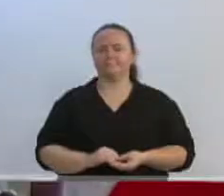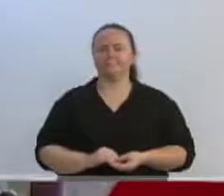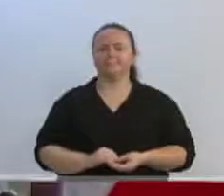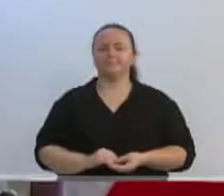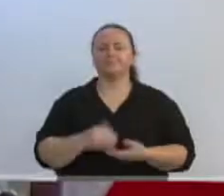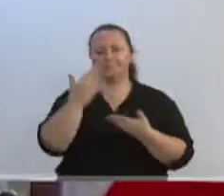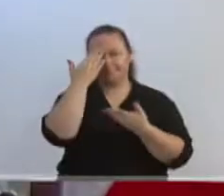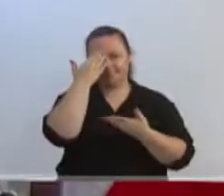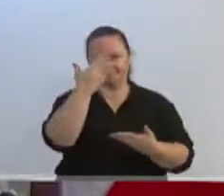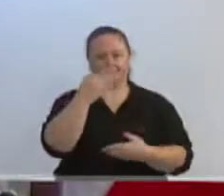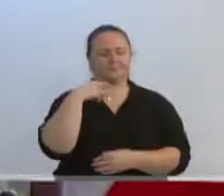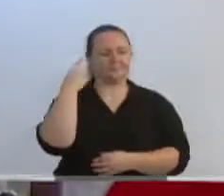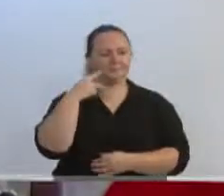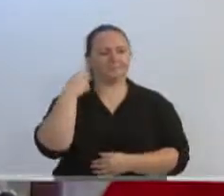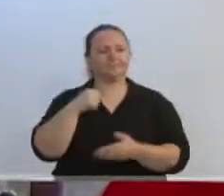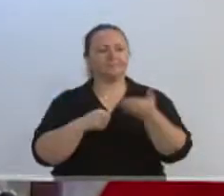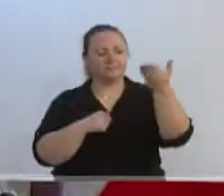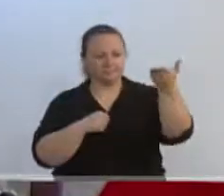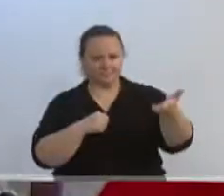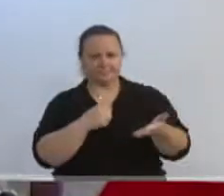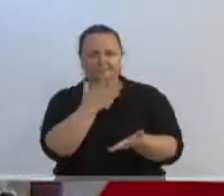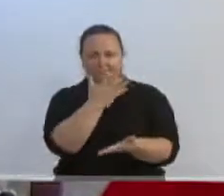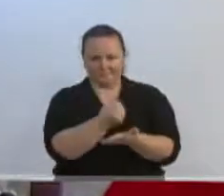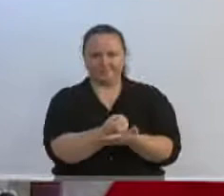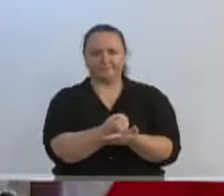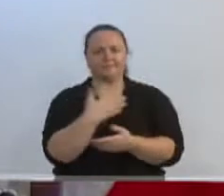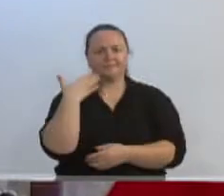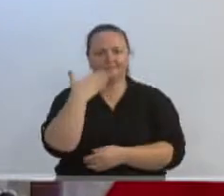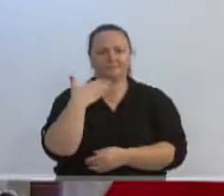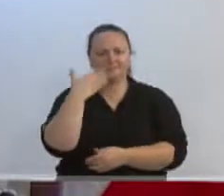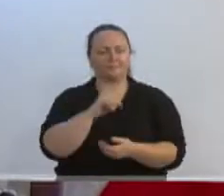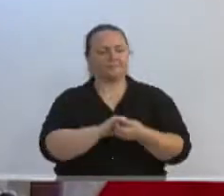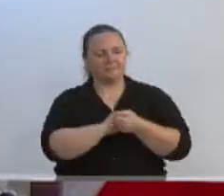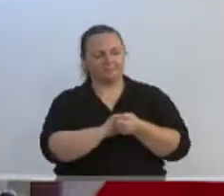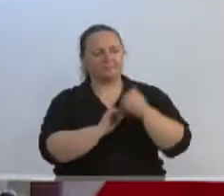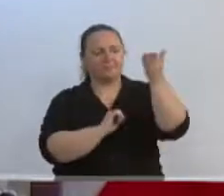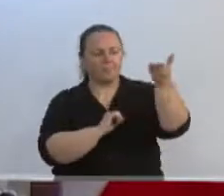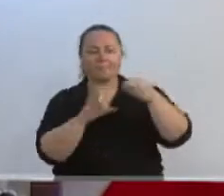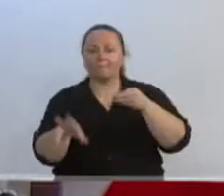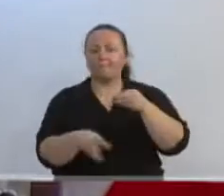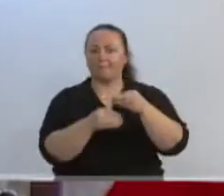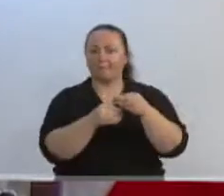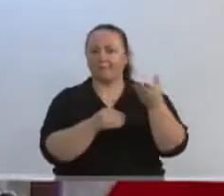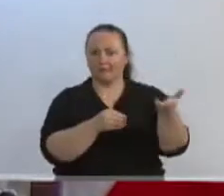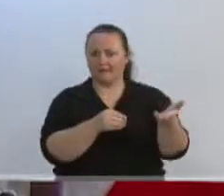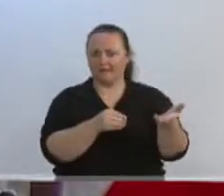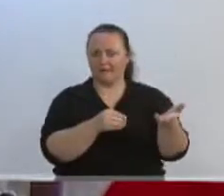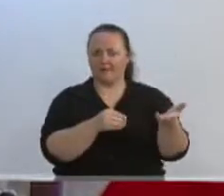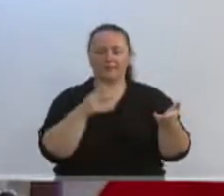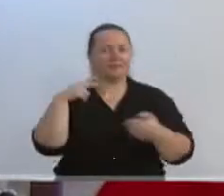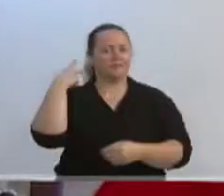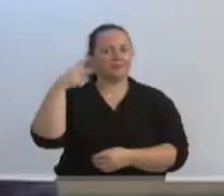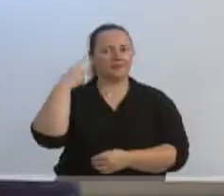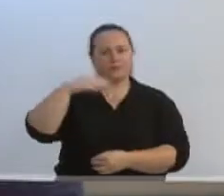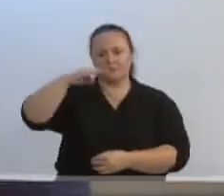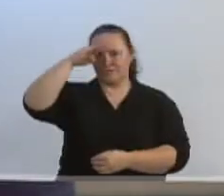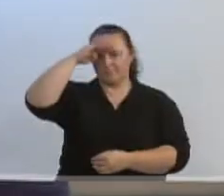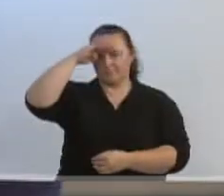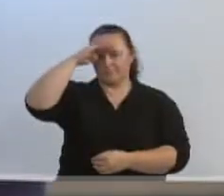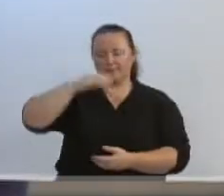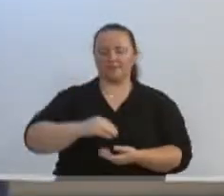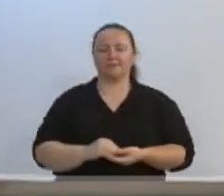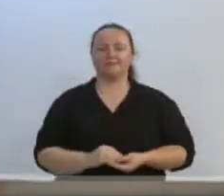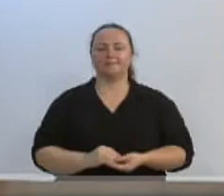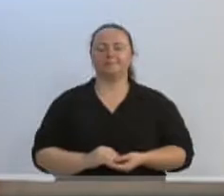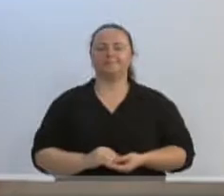Obrigado, vereador. Incluo o seu discurso à minha fala. Parabéns. Concedo a parte ao vereador... Vereador Jovino Cardoso, em a